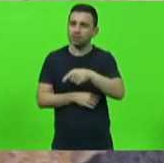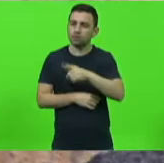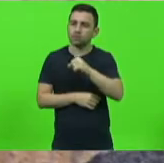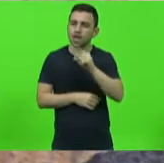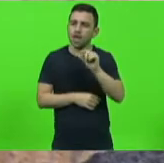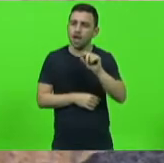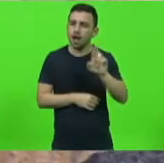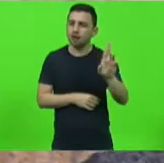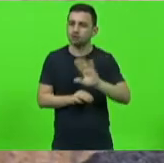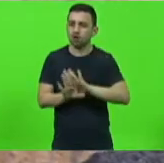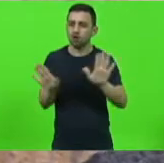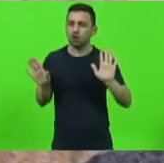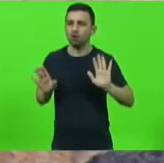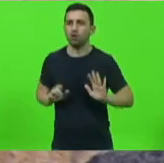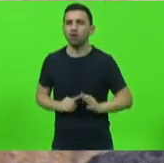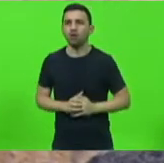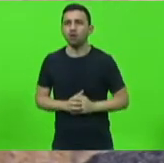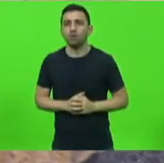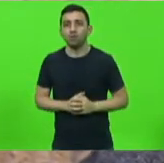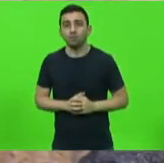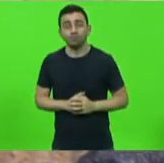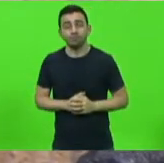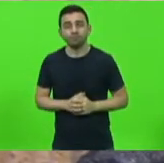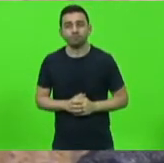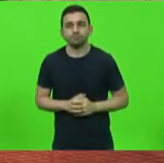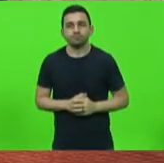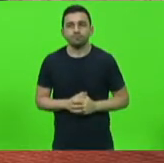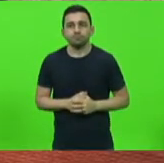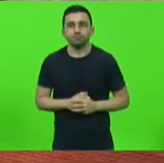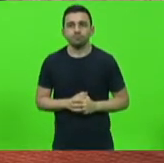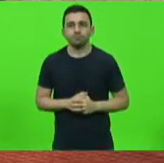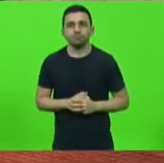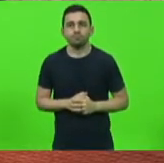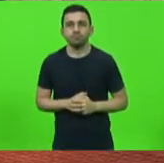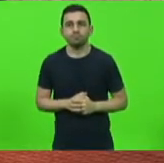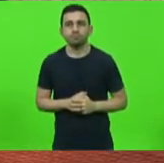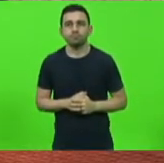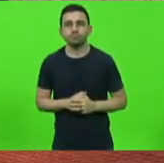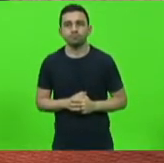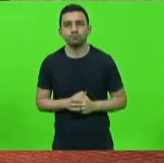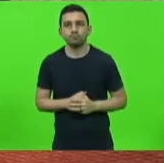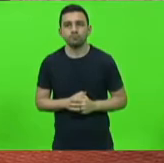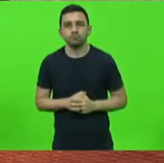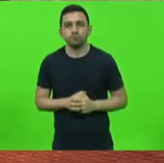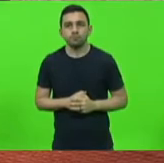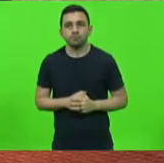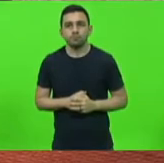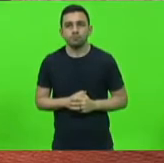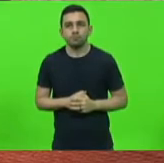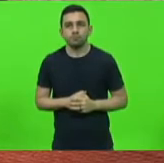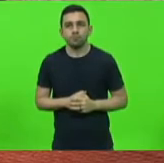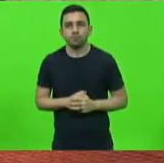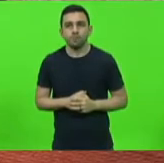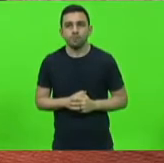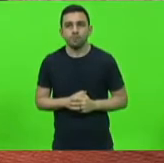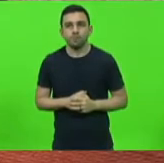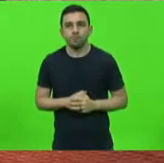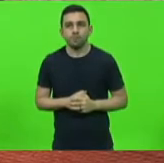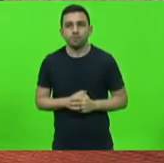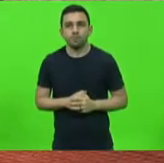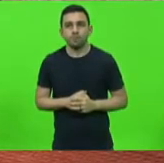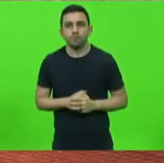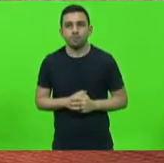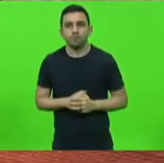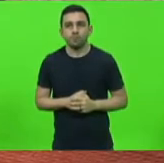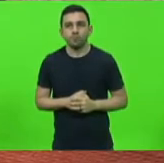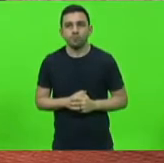bom demais. Isso, presidente. Vossa Excelência encaminha deputado, voto 1 ou 2? Só para deixar claro, deputado Sargento